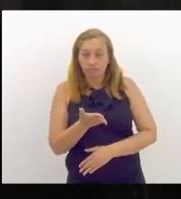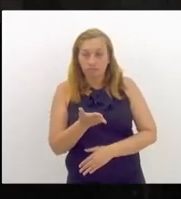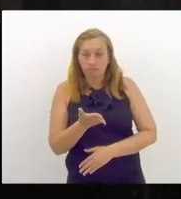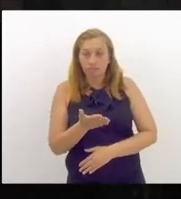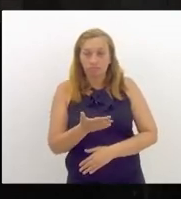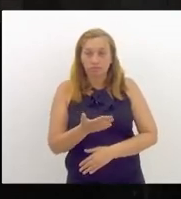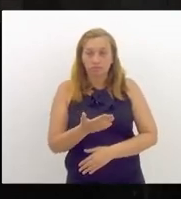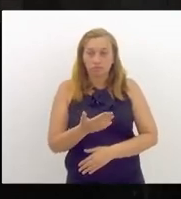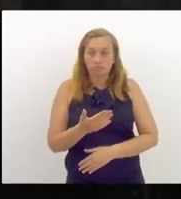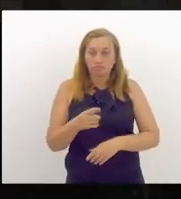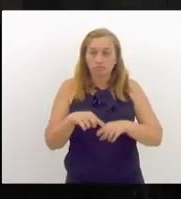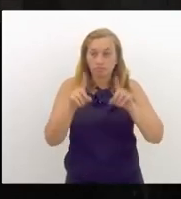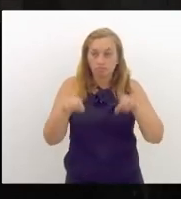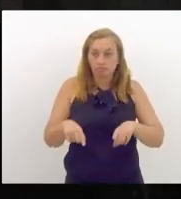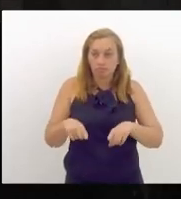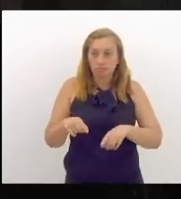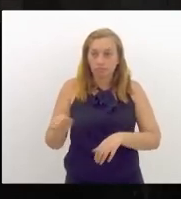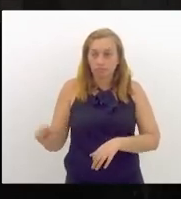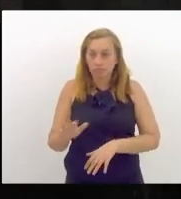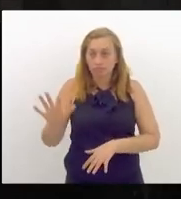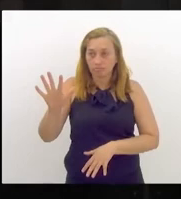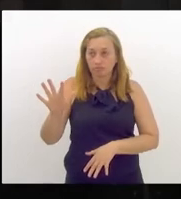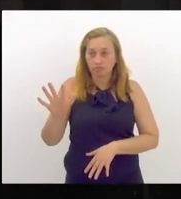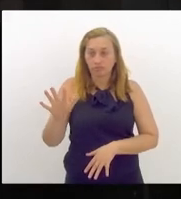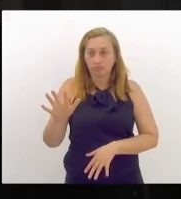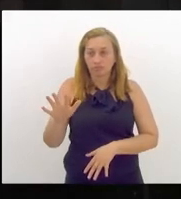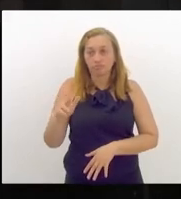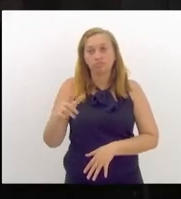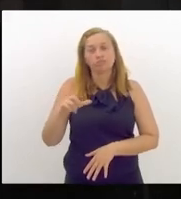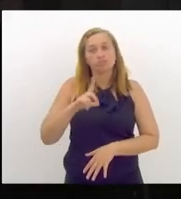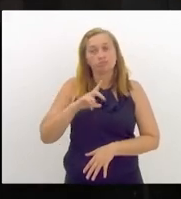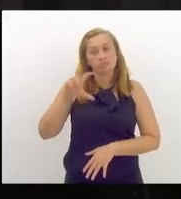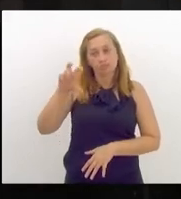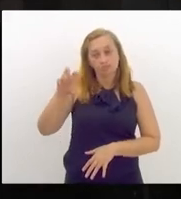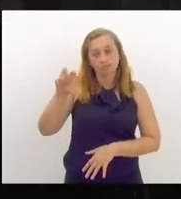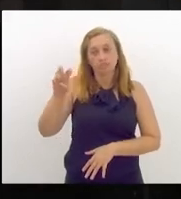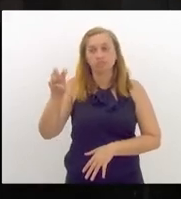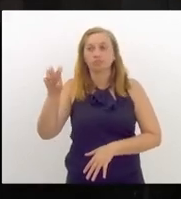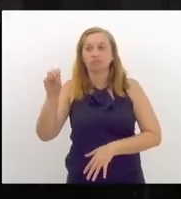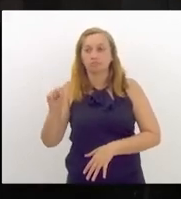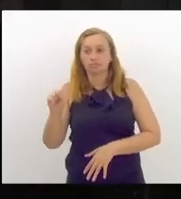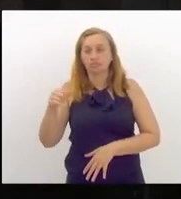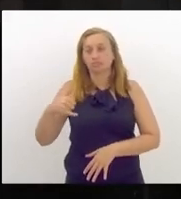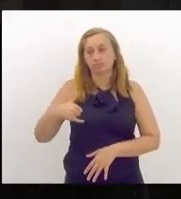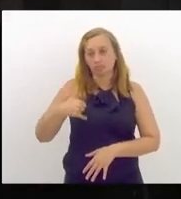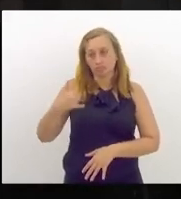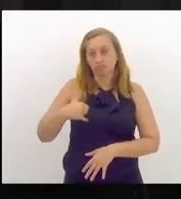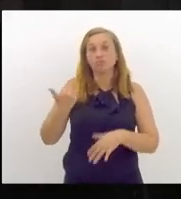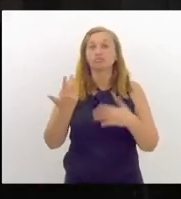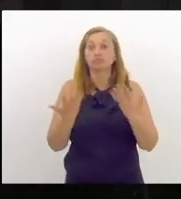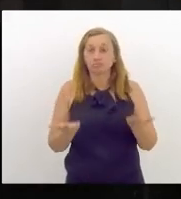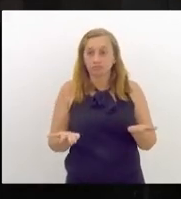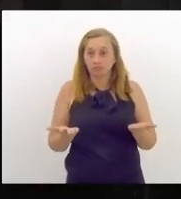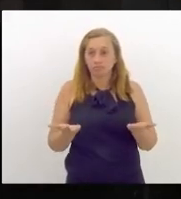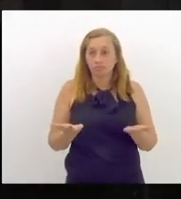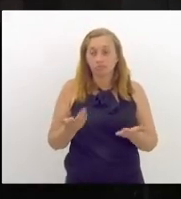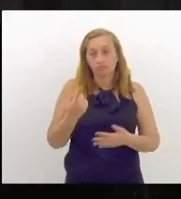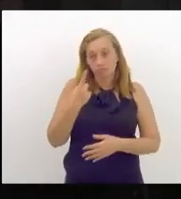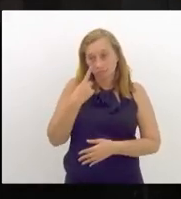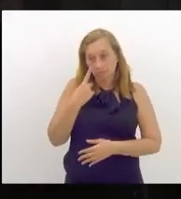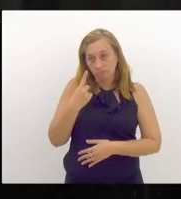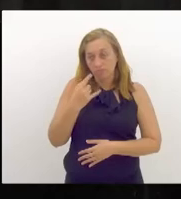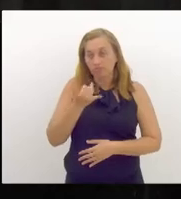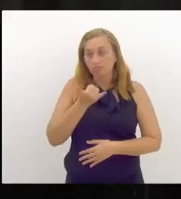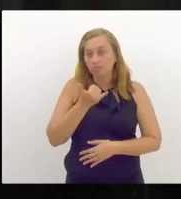me tornar um funcionário muito caro e eu tenho 58 anos de idade quer dizer eu vi